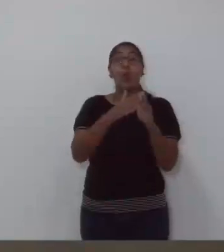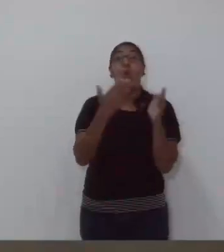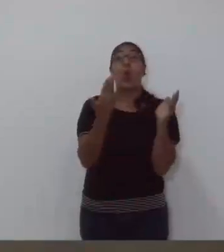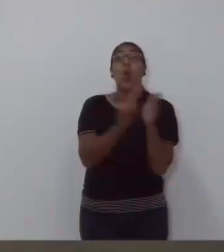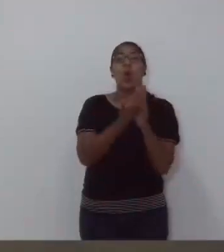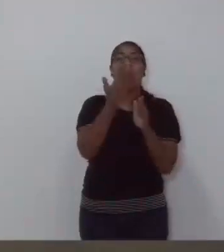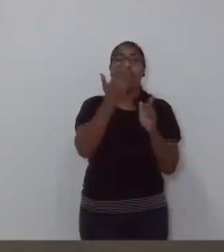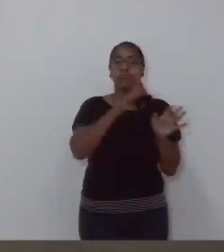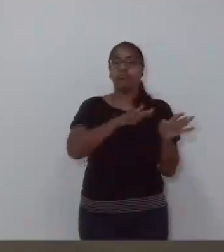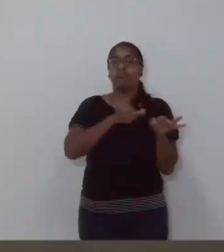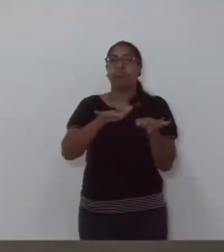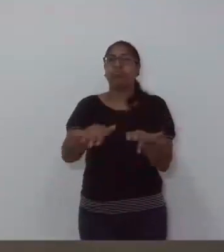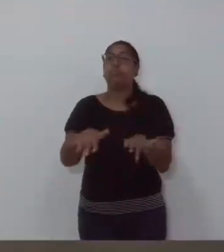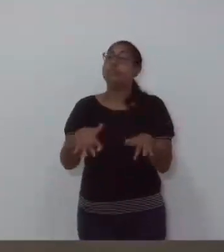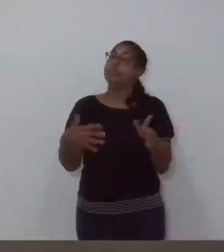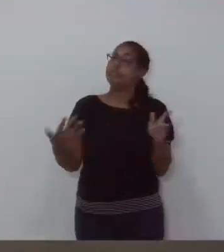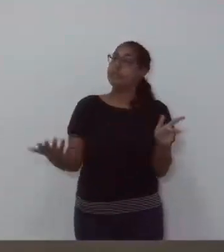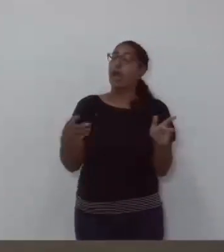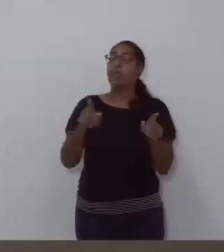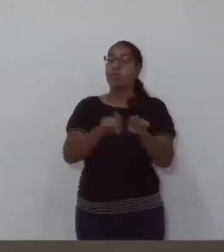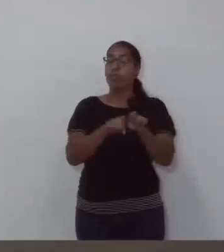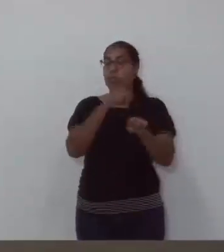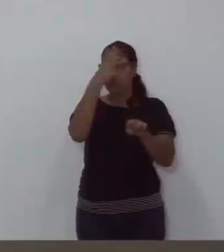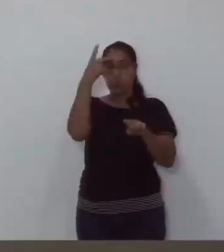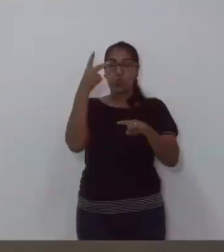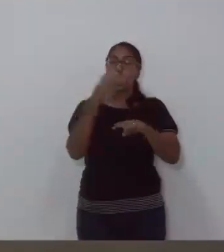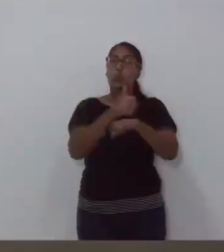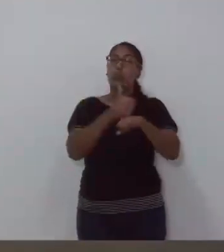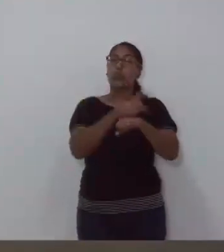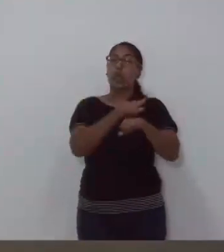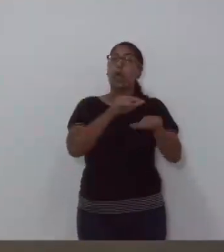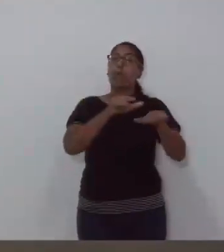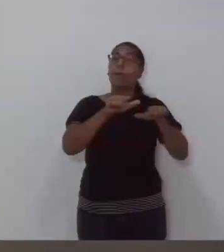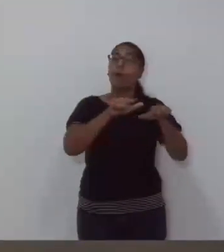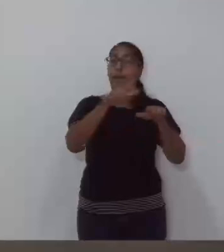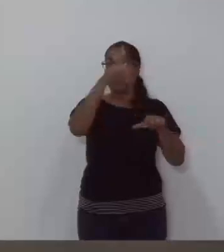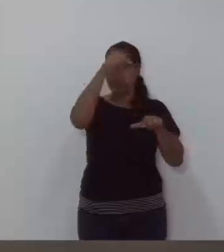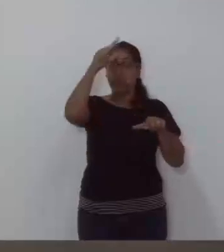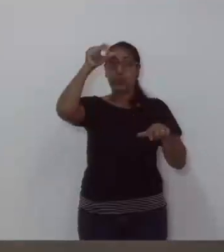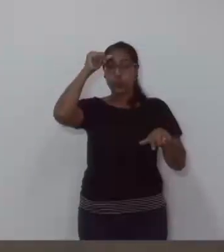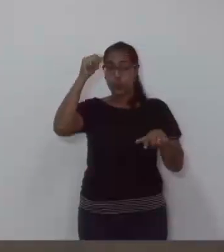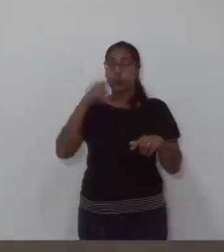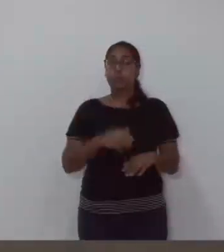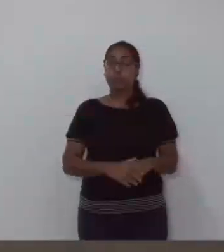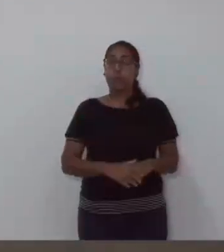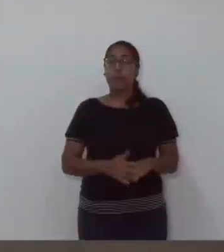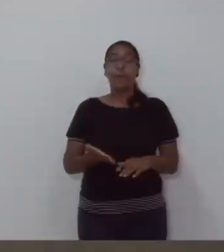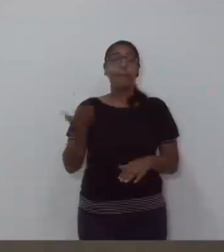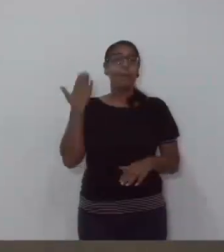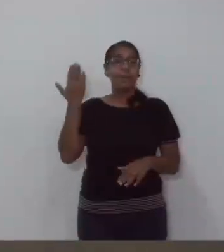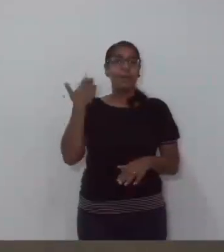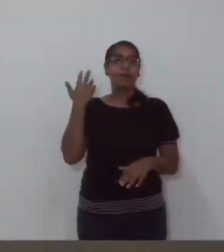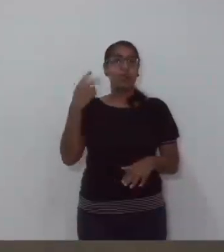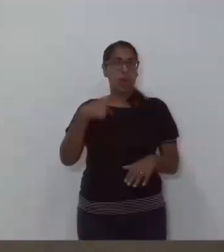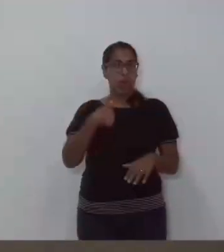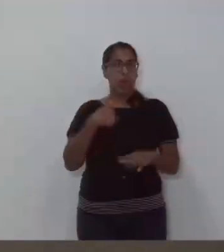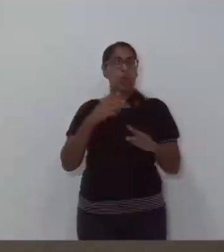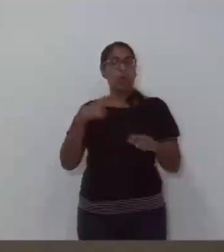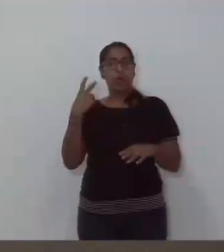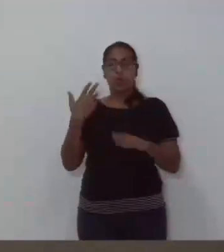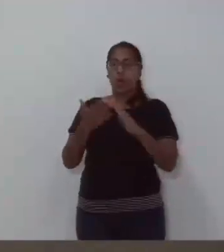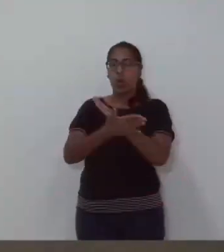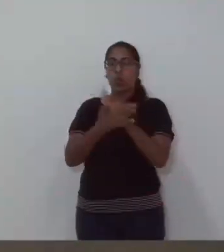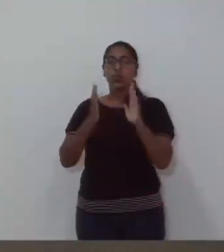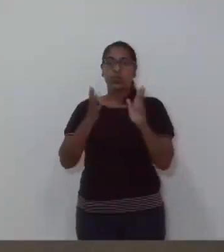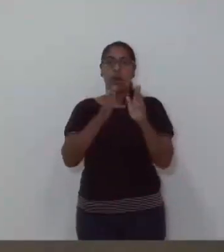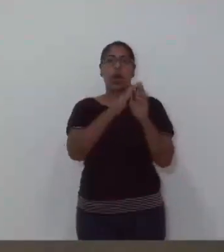sobretudo, profissionais da área pública. Eu tive, acho que alguns vereadores também já tiveram uma conversa com a